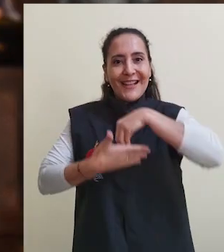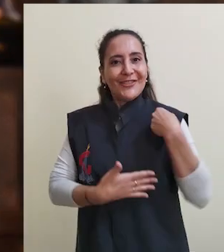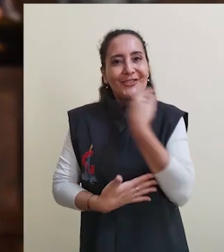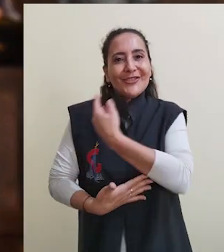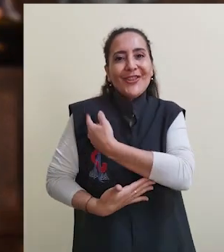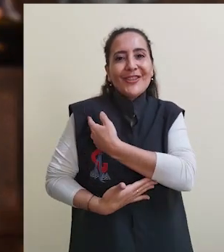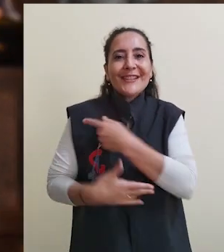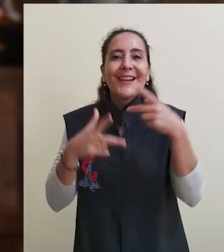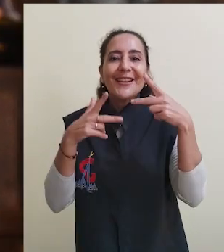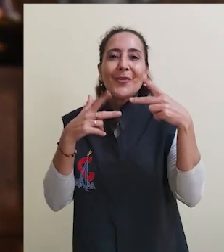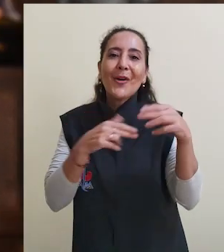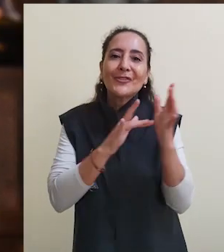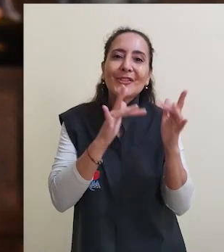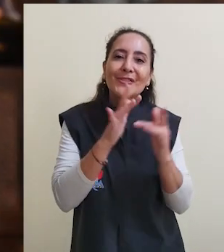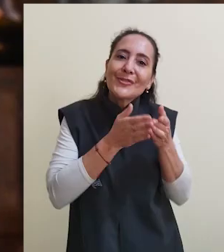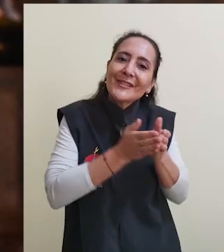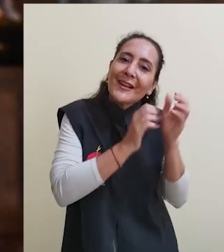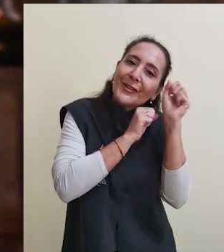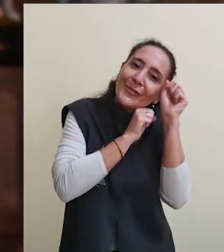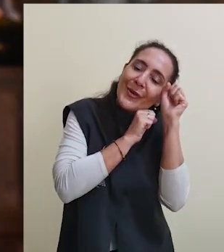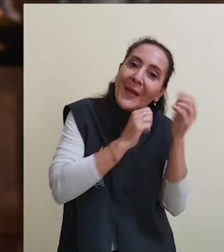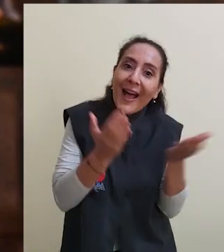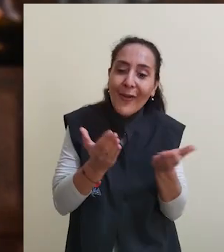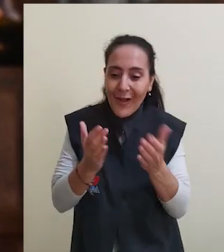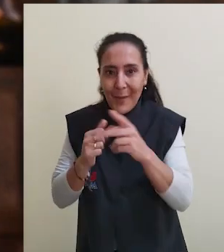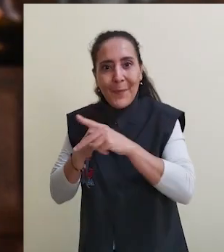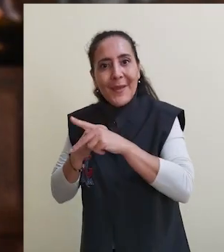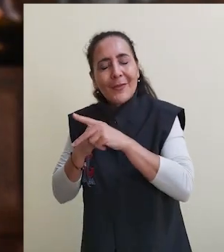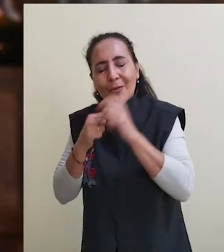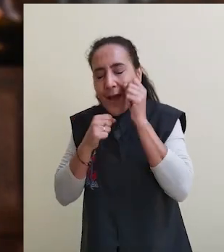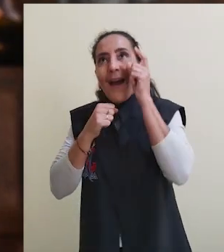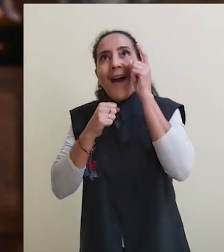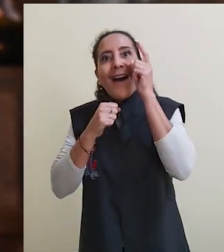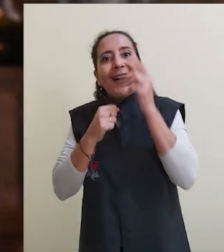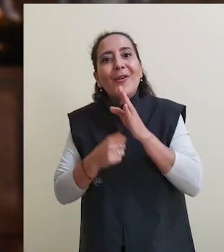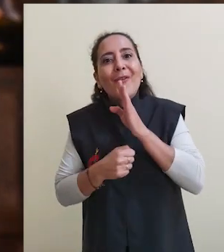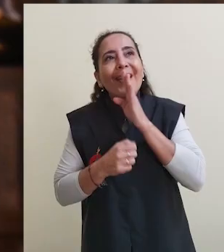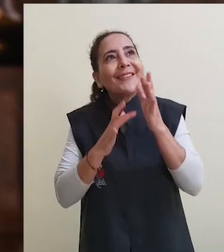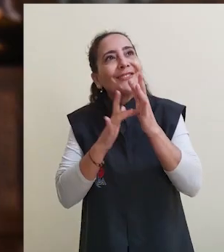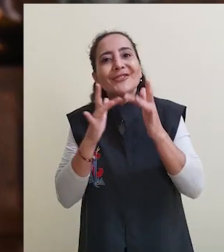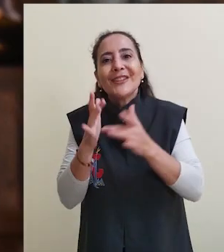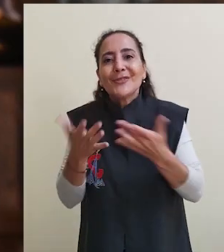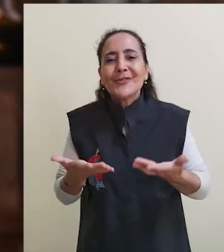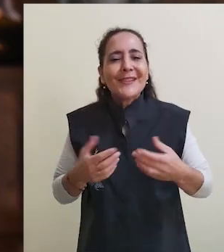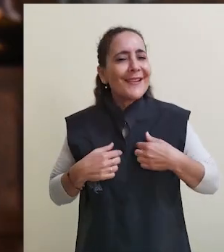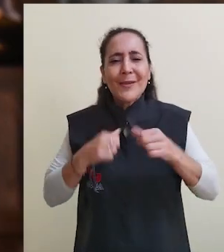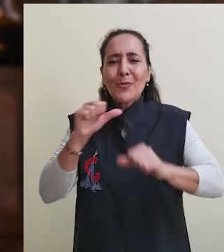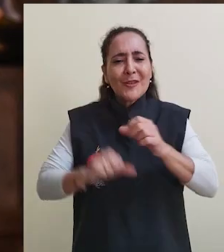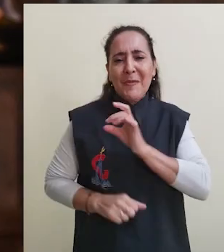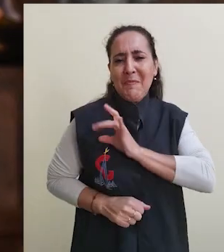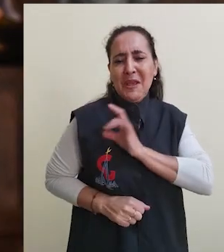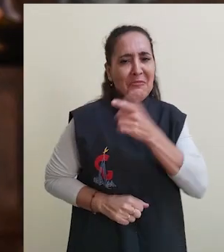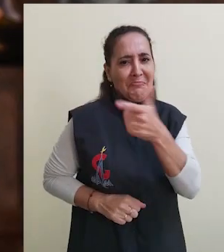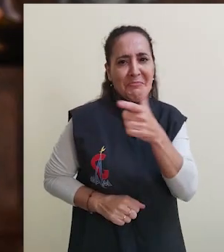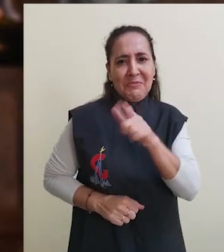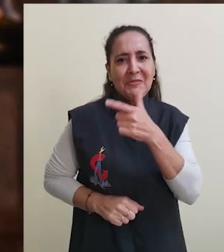Pedro dorme, como Jesus dormia na barca, é Jesus nele agora. Quando eu sei quem é Jesus, algo em mim